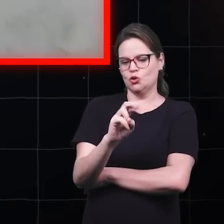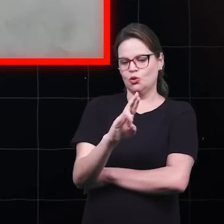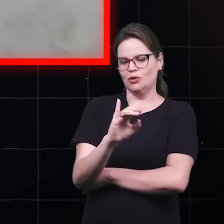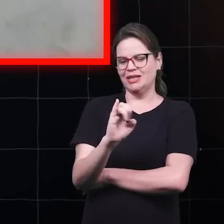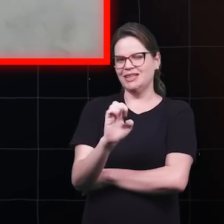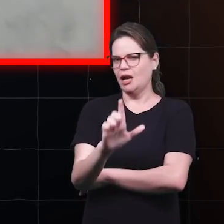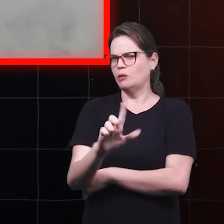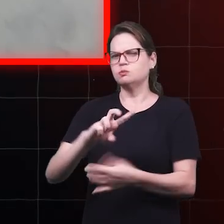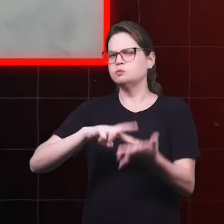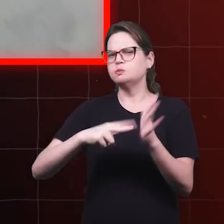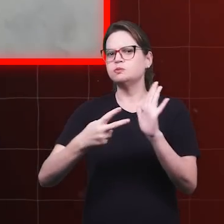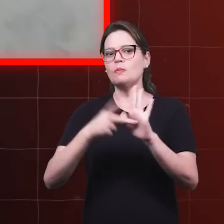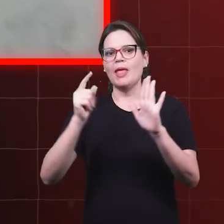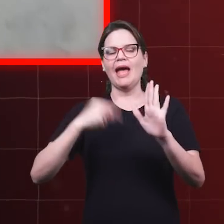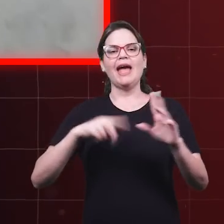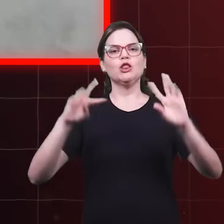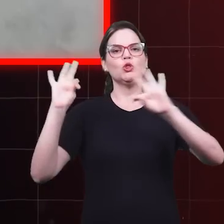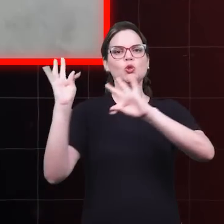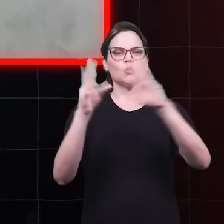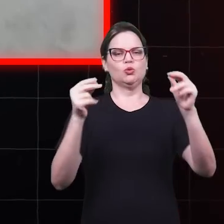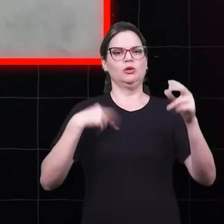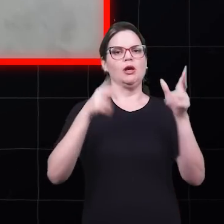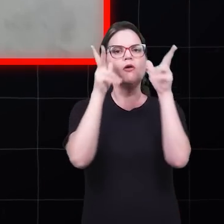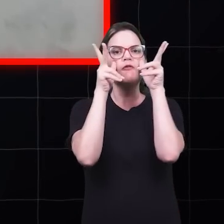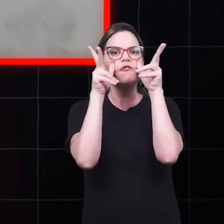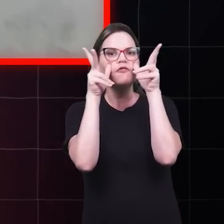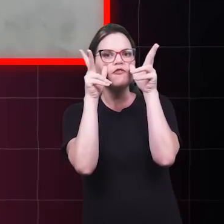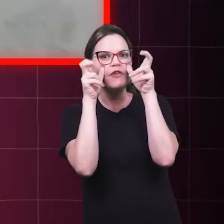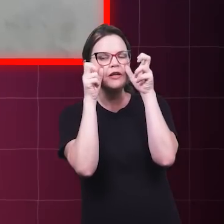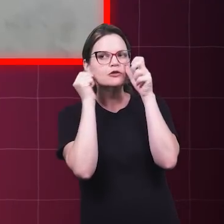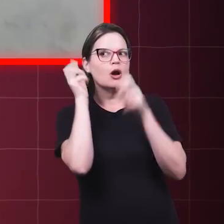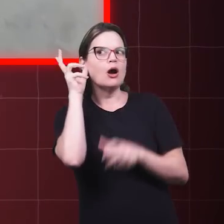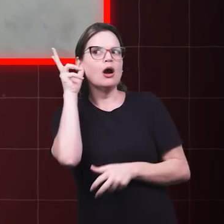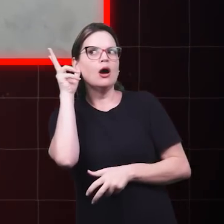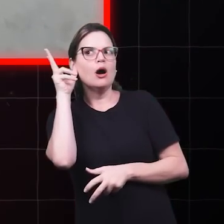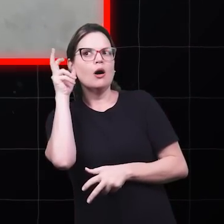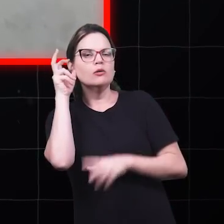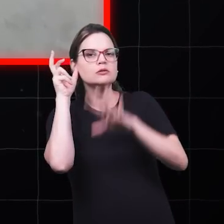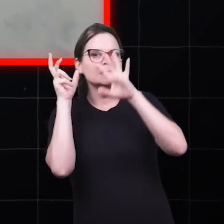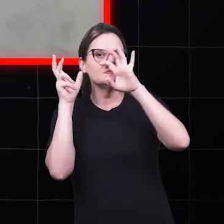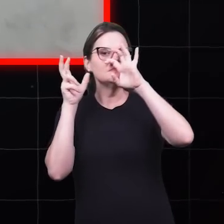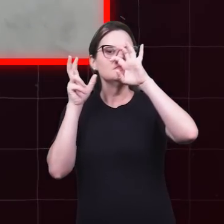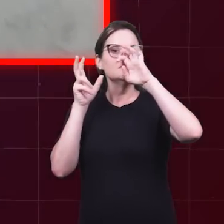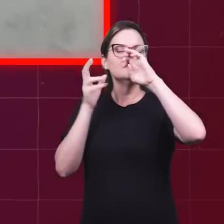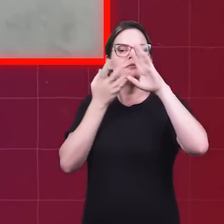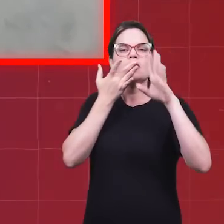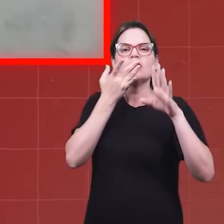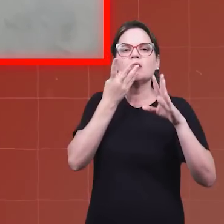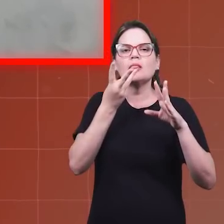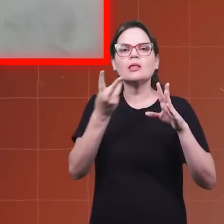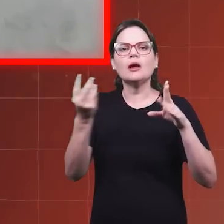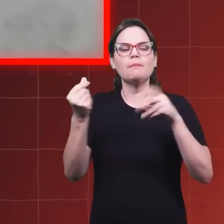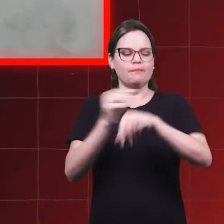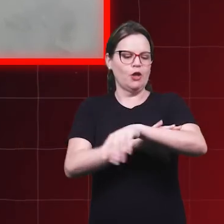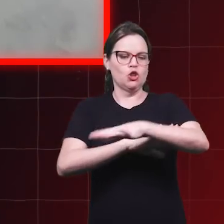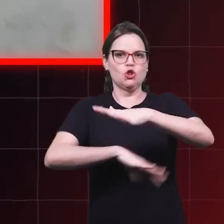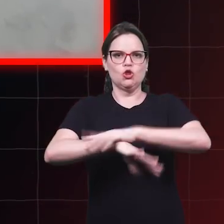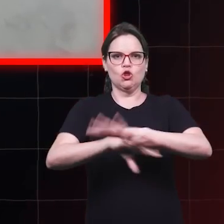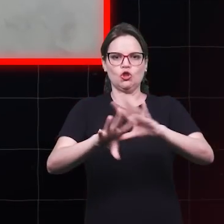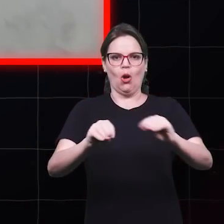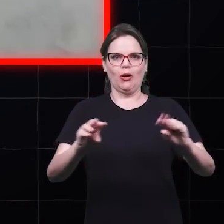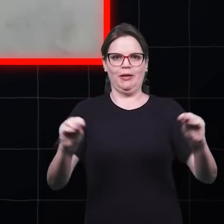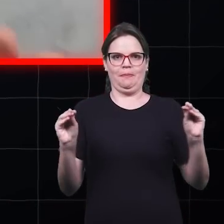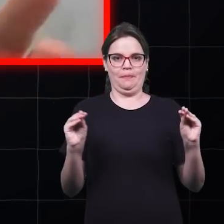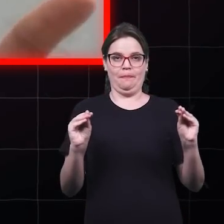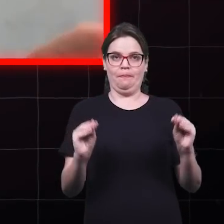sistema sensorial. Audição, visão, tato, olfato e paladar. Essas